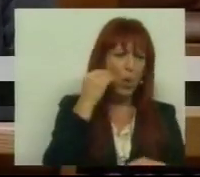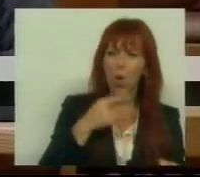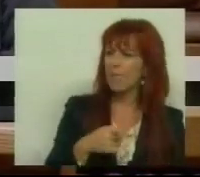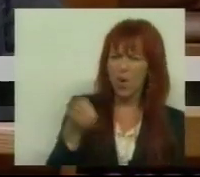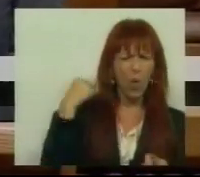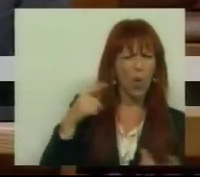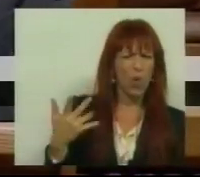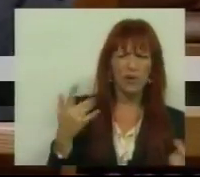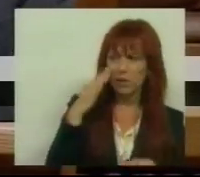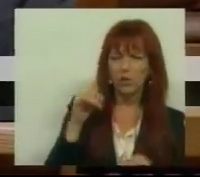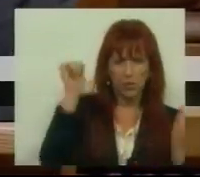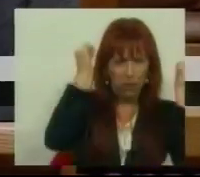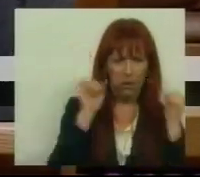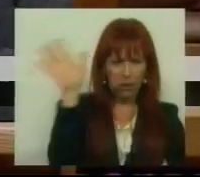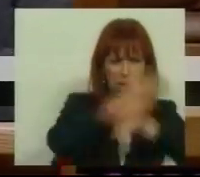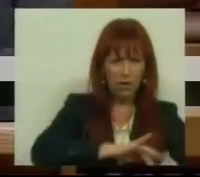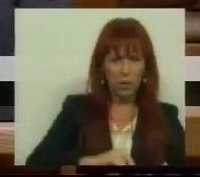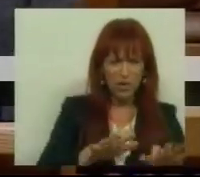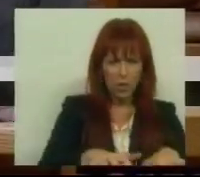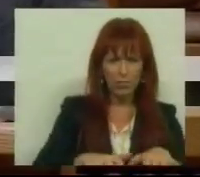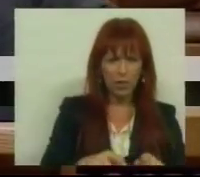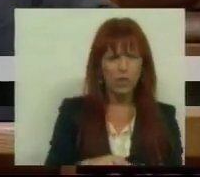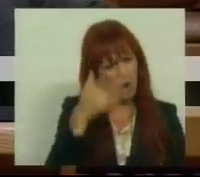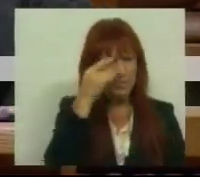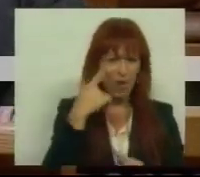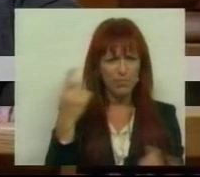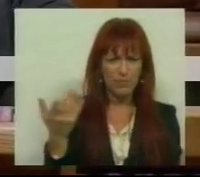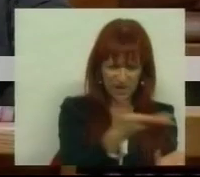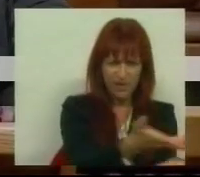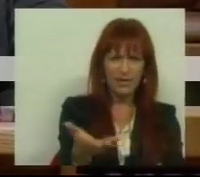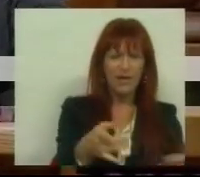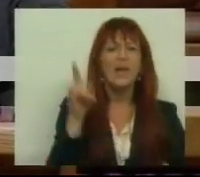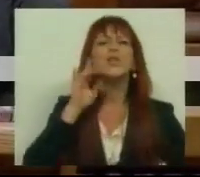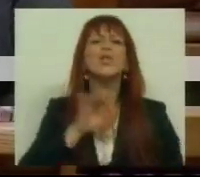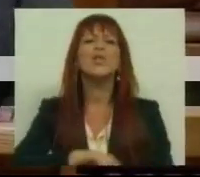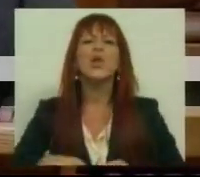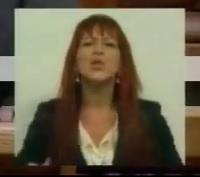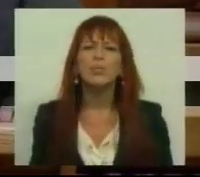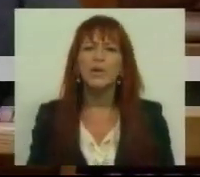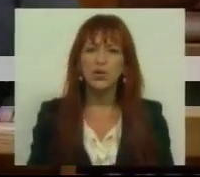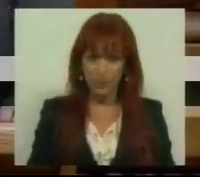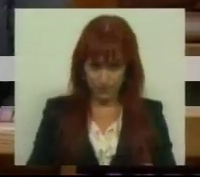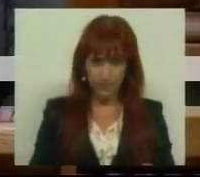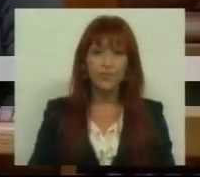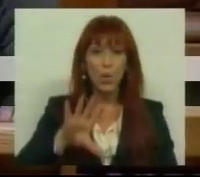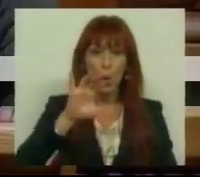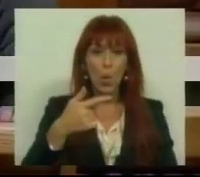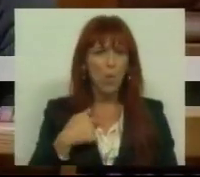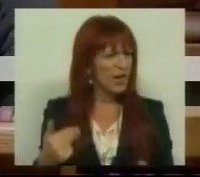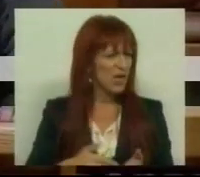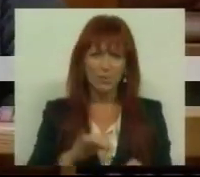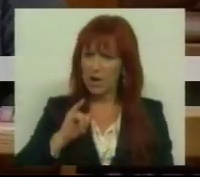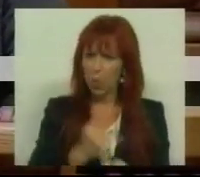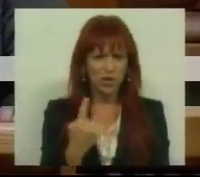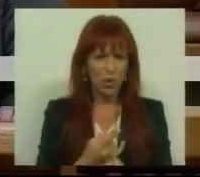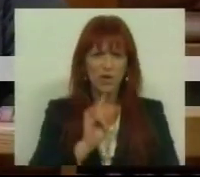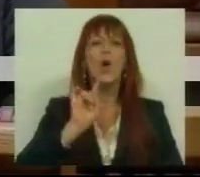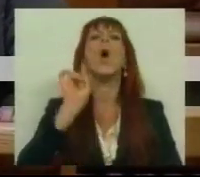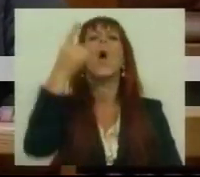como ontem tentou enganar o Parlamento e a opinião pública. Senhoras e senhores deputados, o país não espera outra